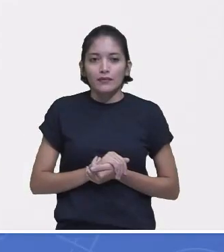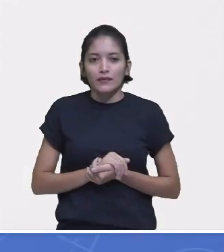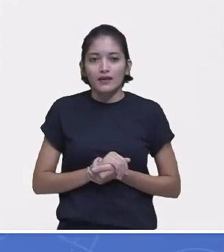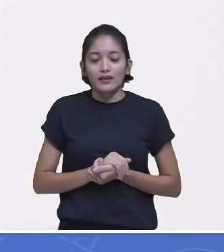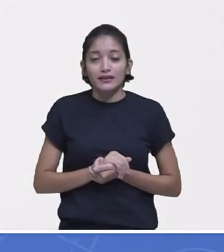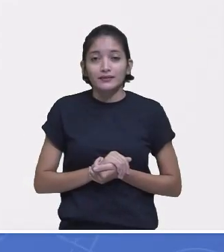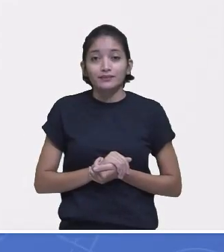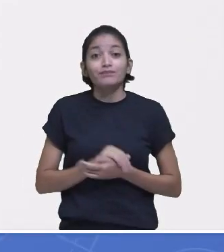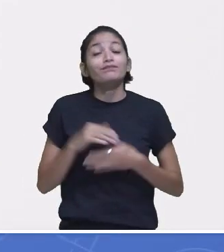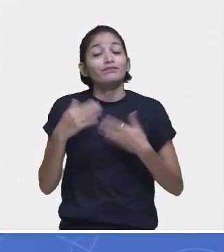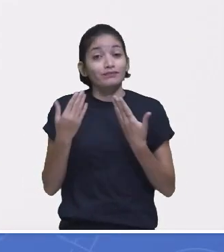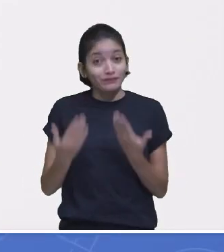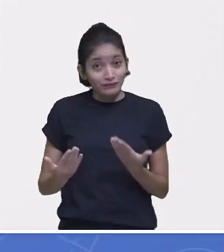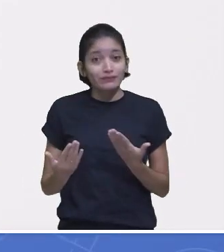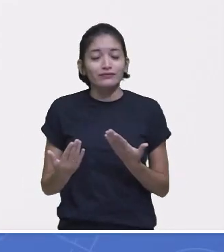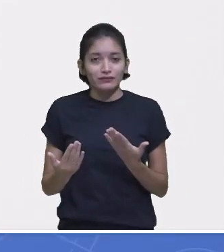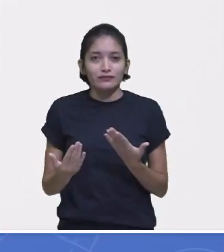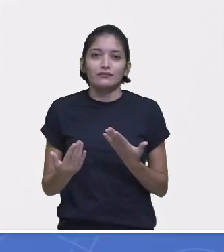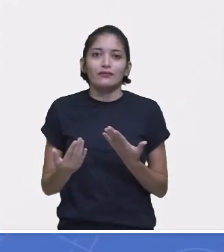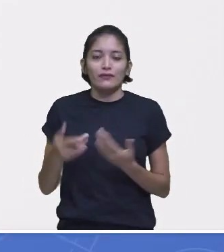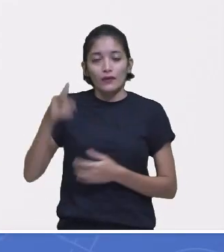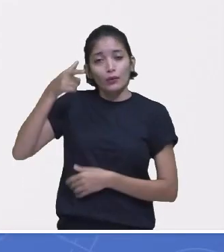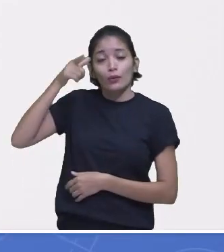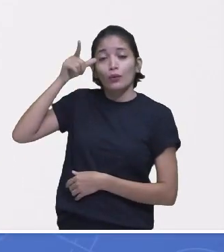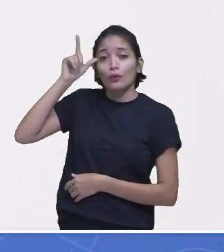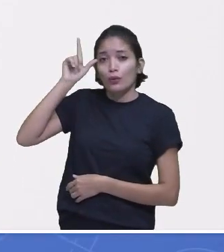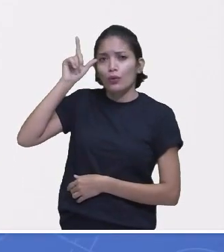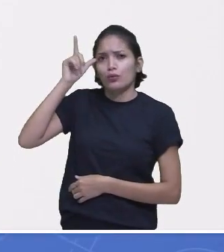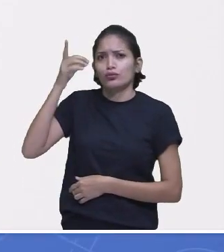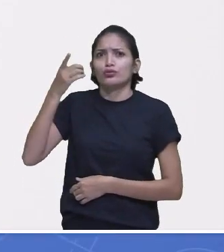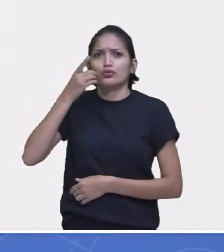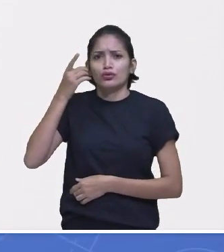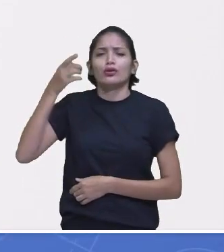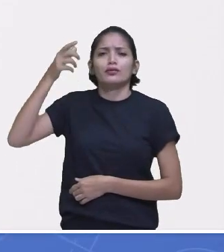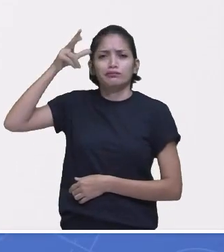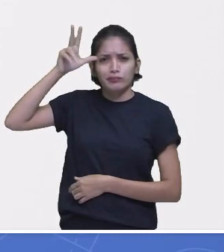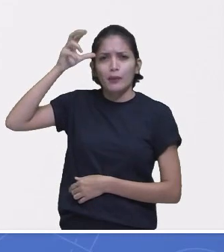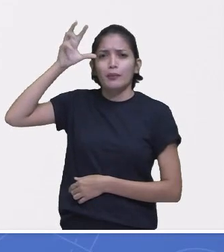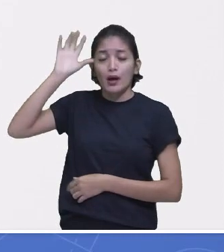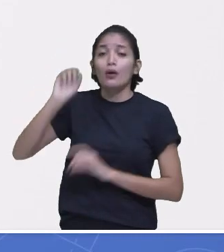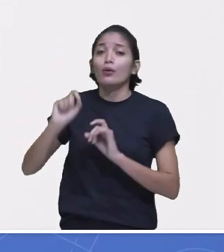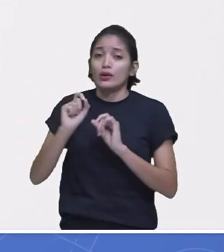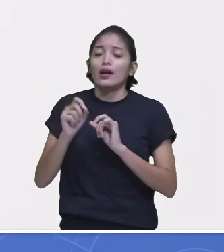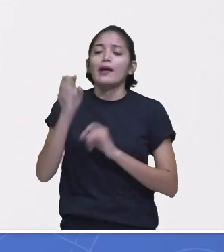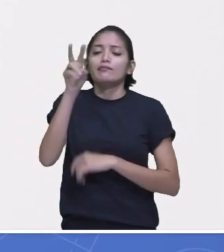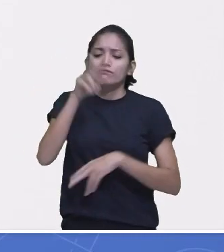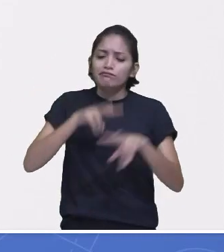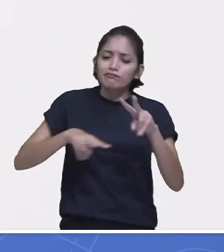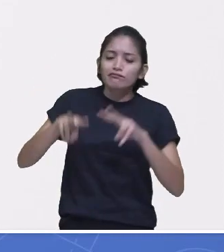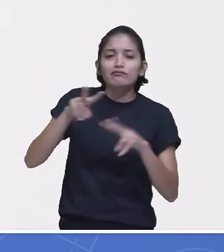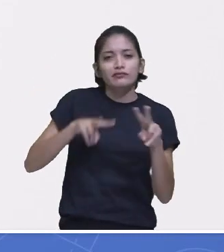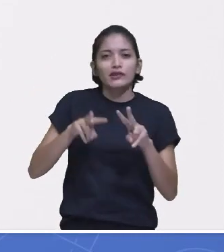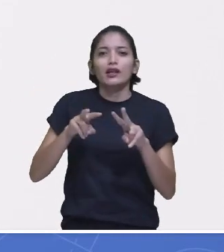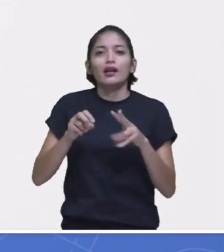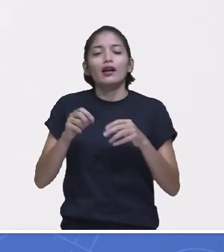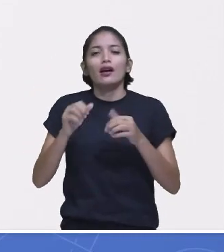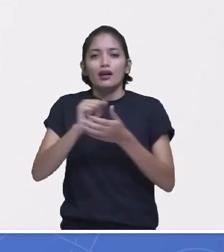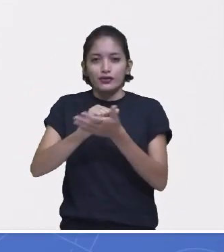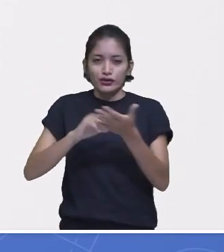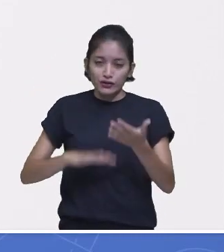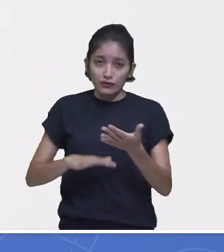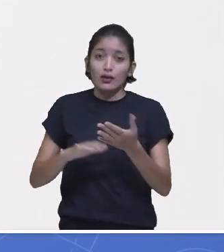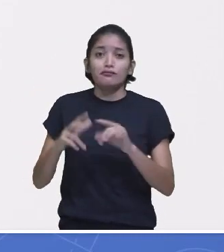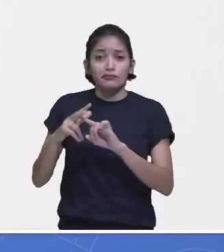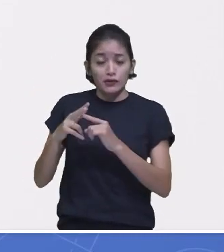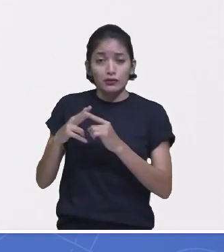Muito bem, pessoal. Então, ontem, nos dias anteriores, vocês têm acompanhado aí as questões, o início das correções, e hoje